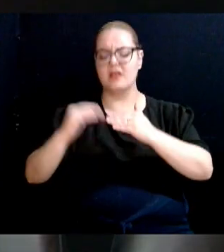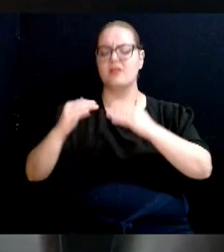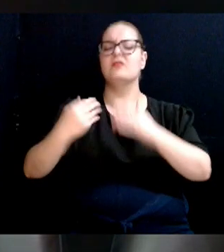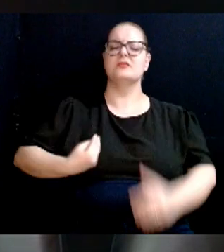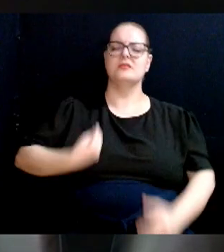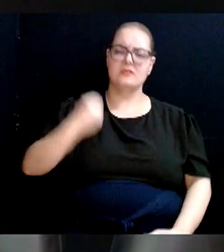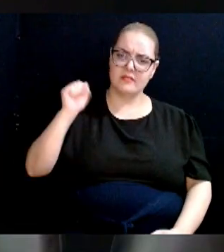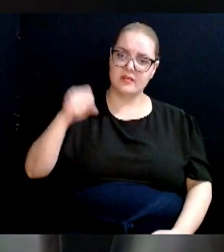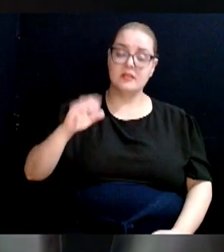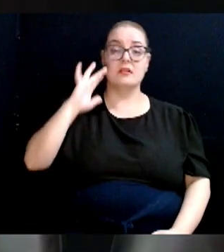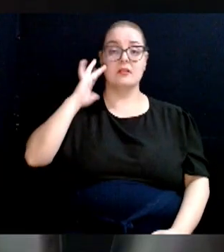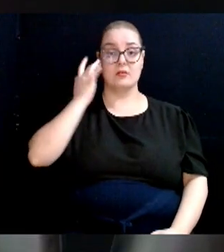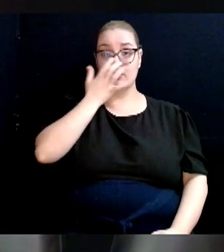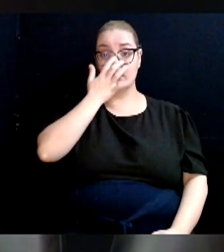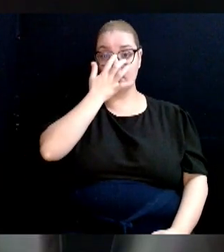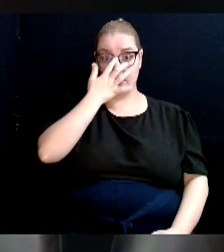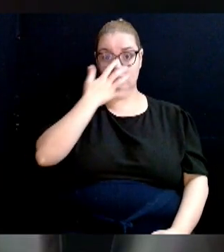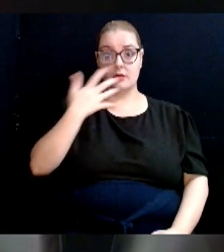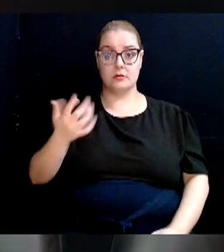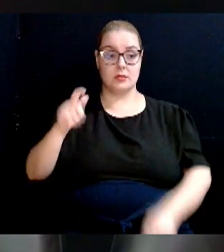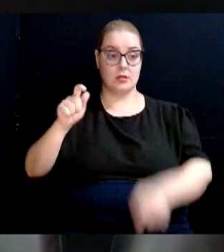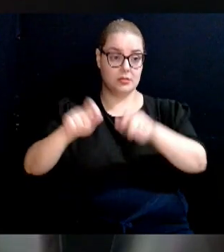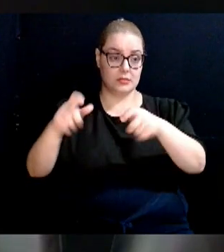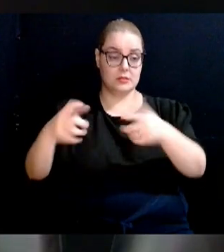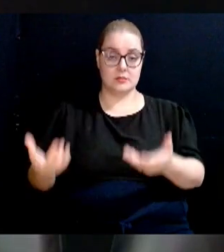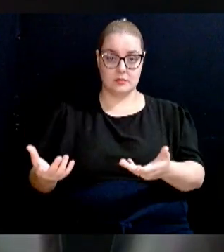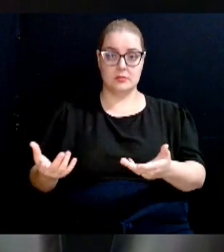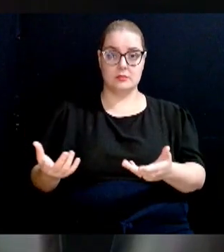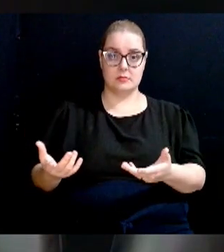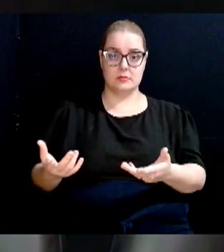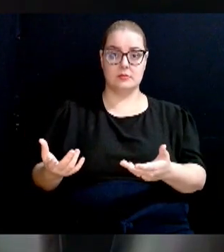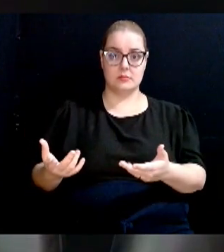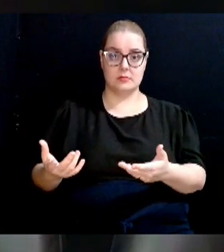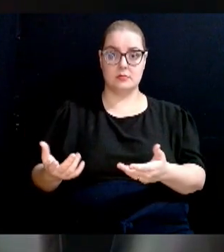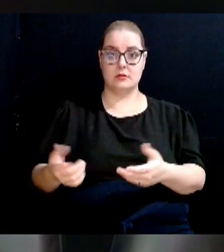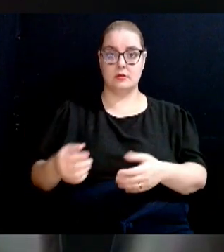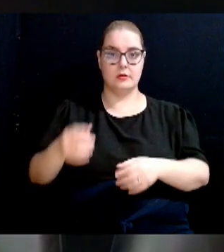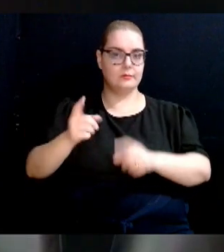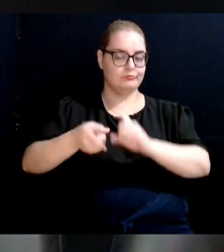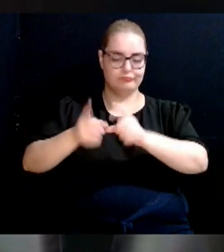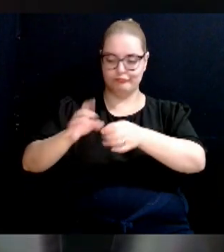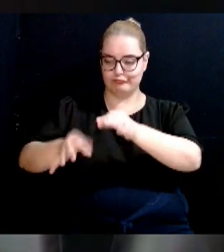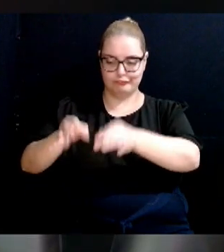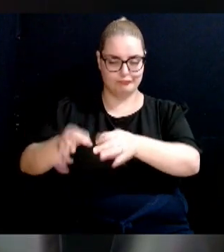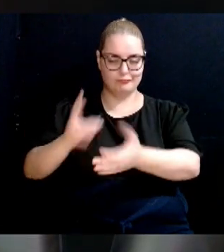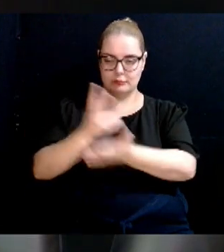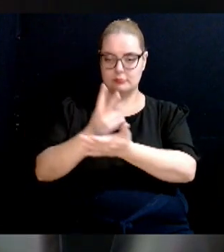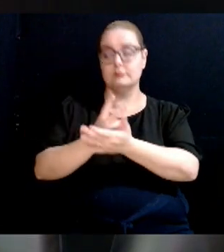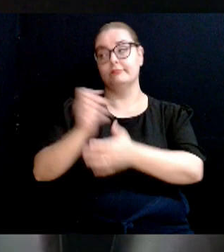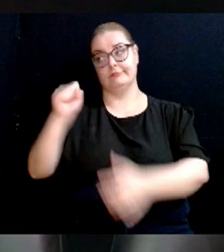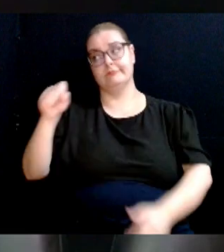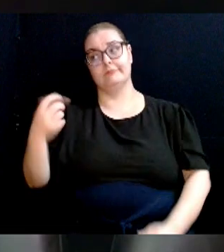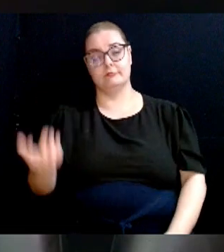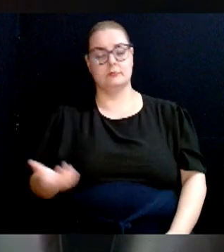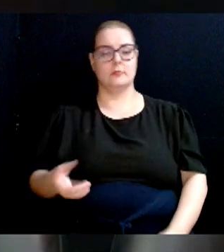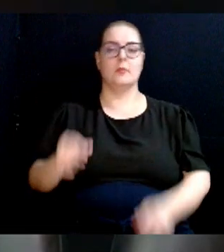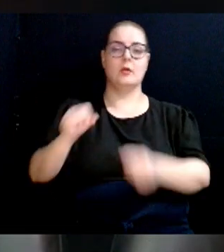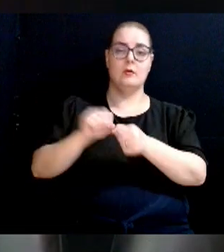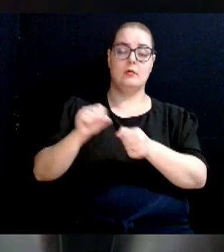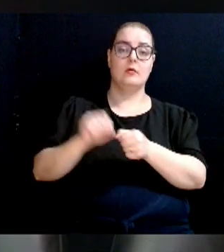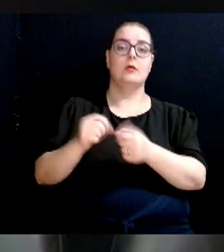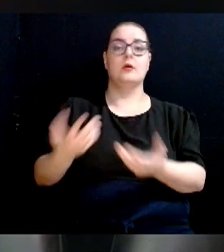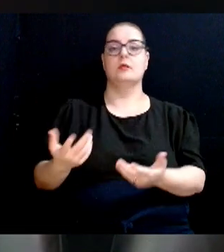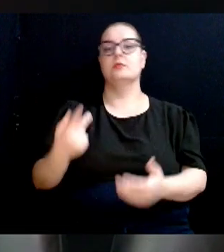acho que é aquilo. As pessoas, elas vão estar julgando sempre, né? Então, faça aí o que o seu